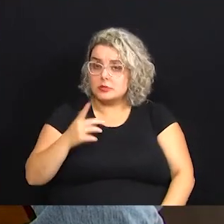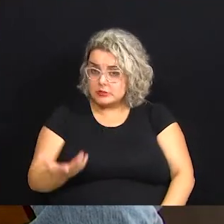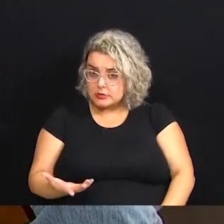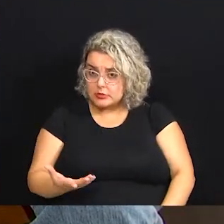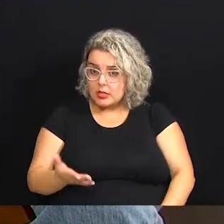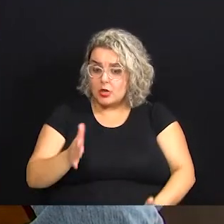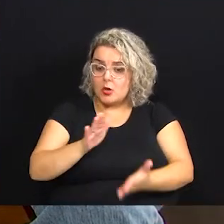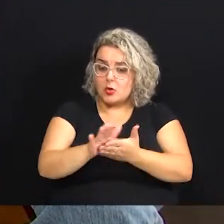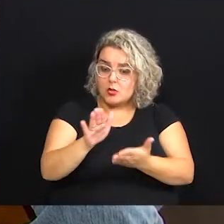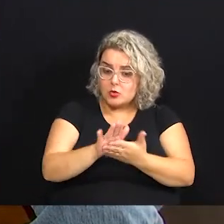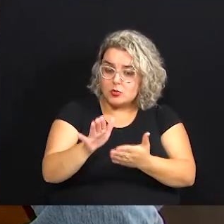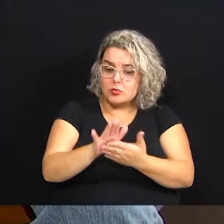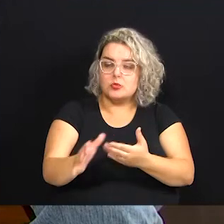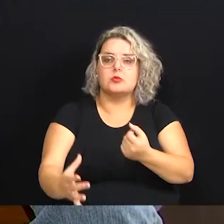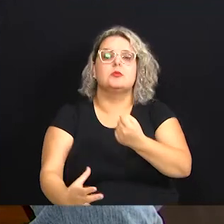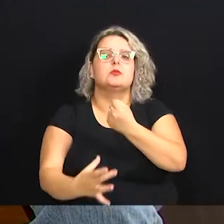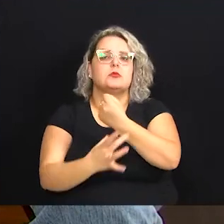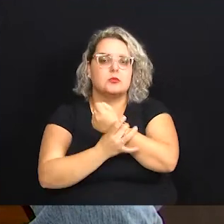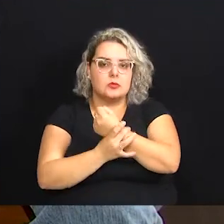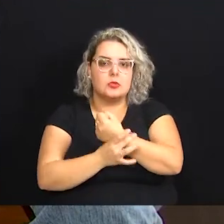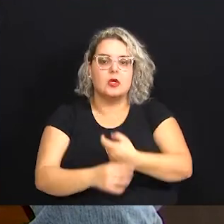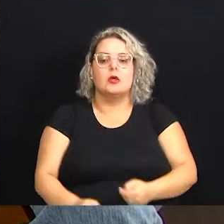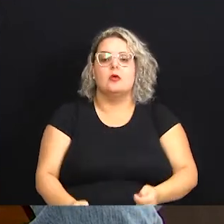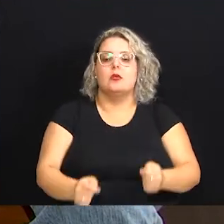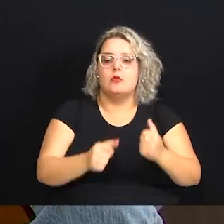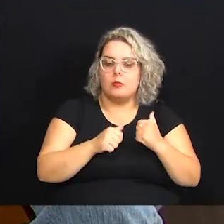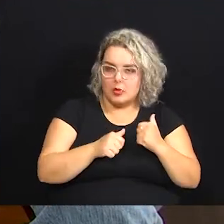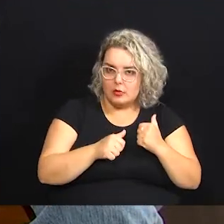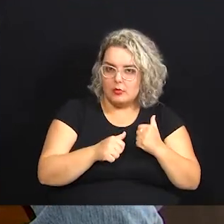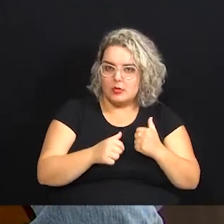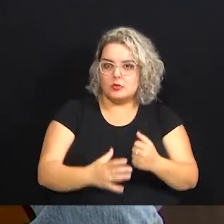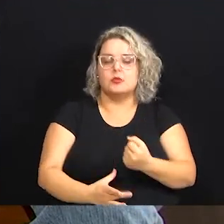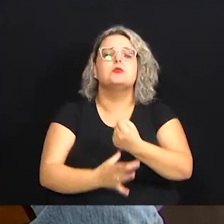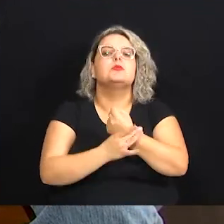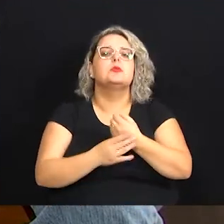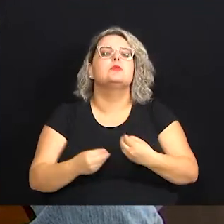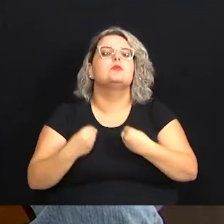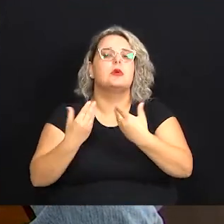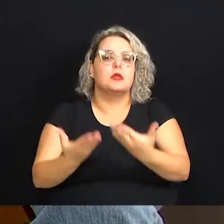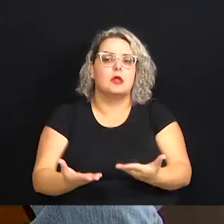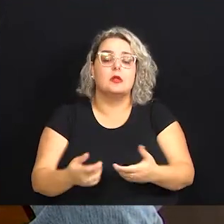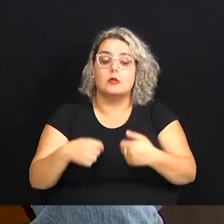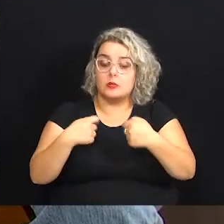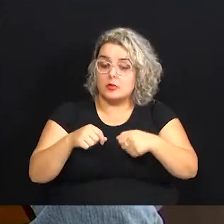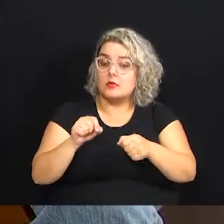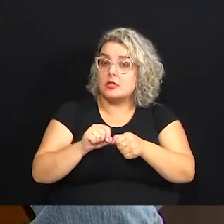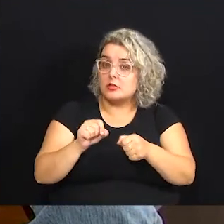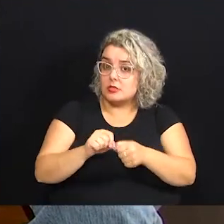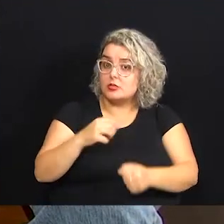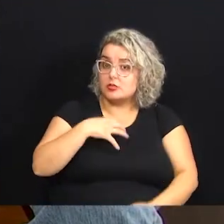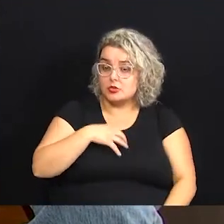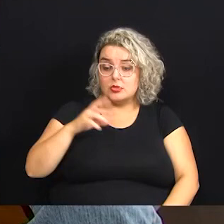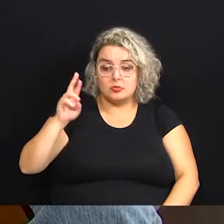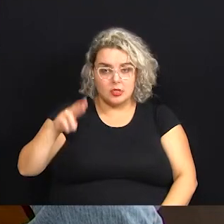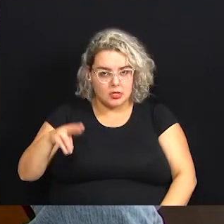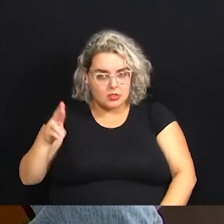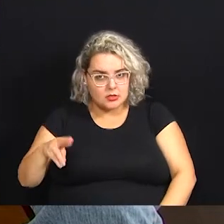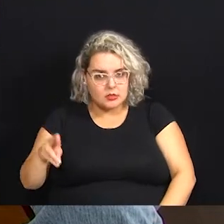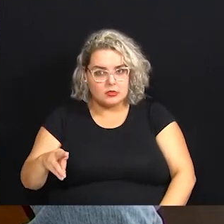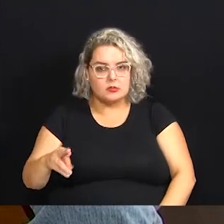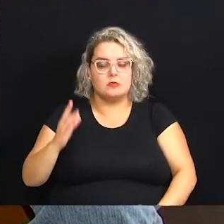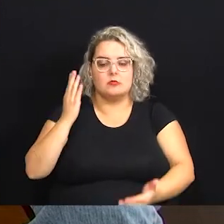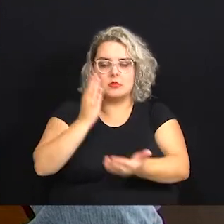entre custo do seguro e o benefício que esse seguro vai te trazer. Então, a gente precisa fazer isso de forma racional,